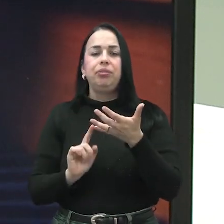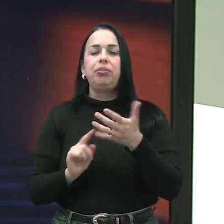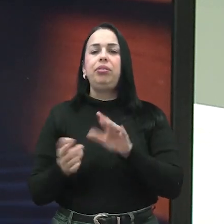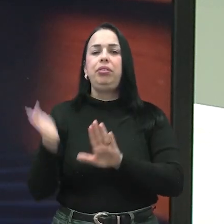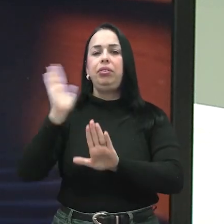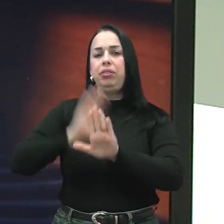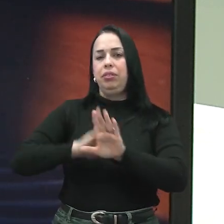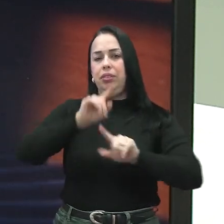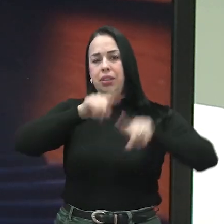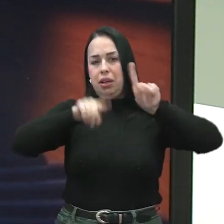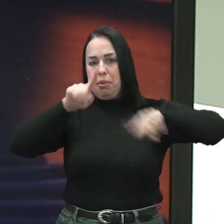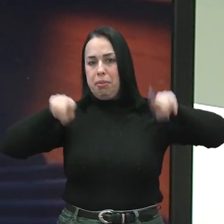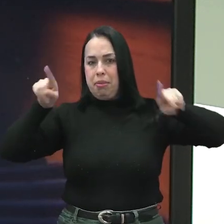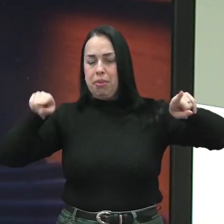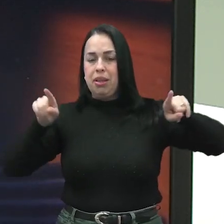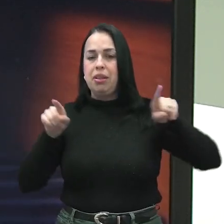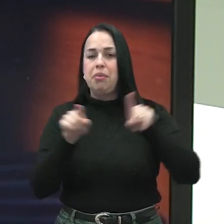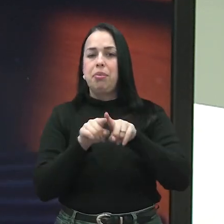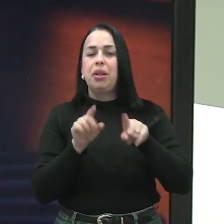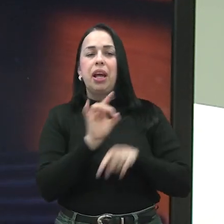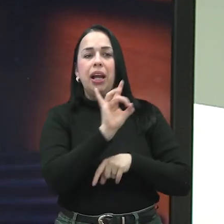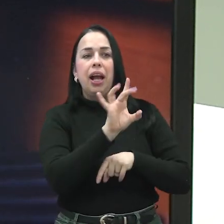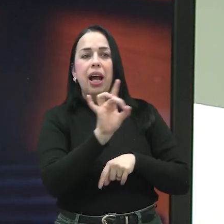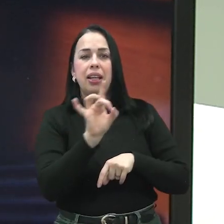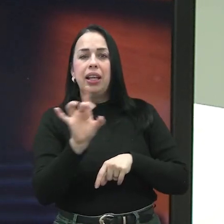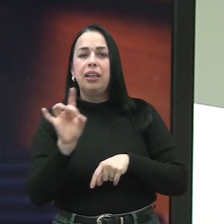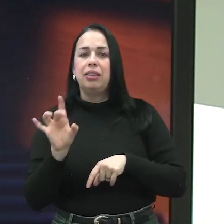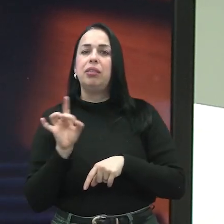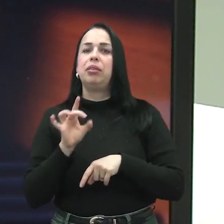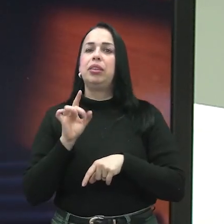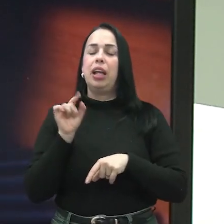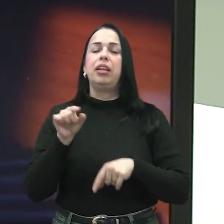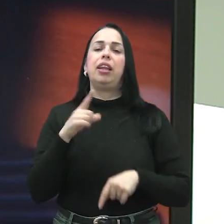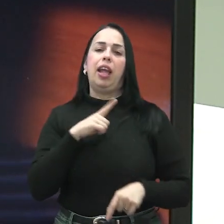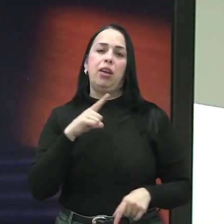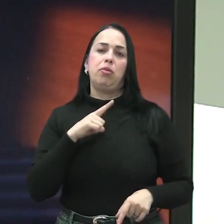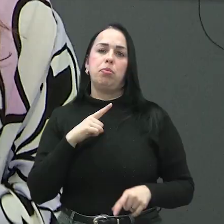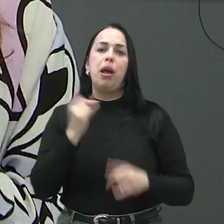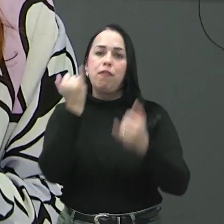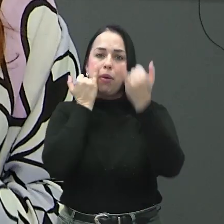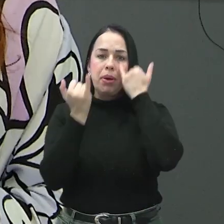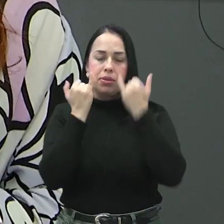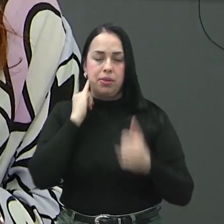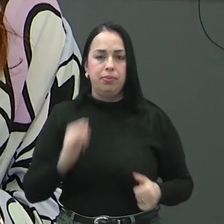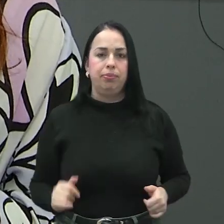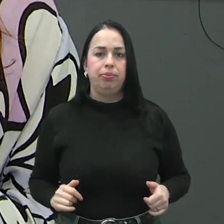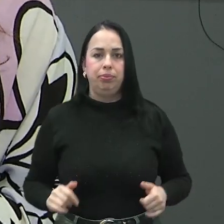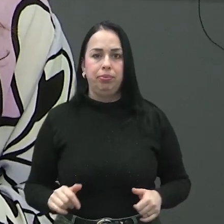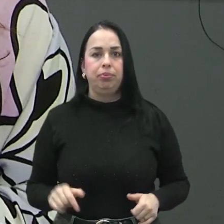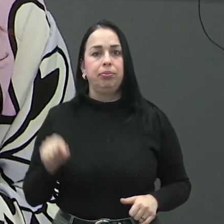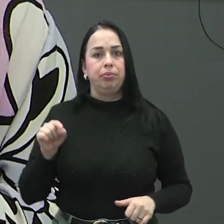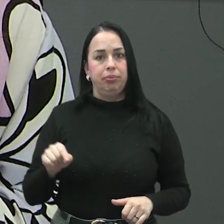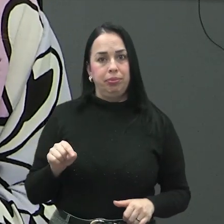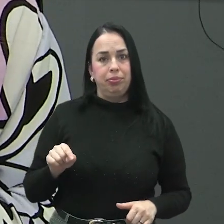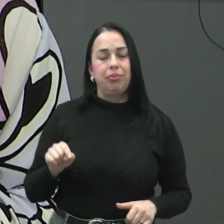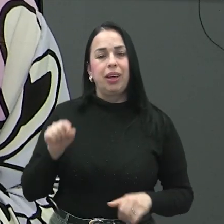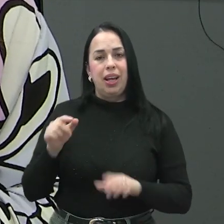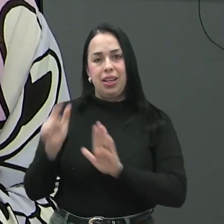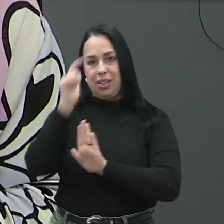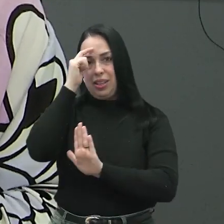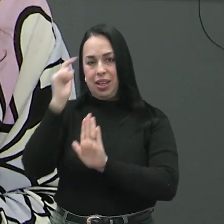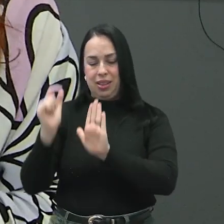padrões estatísticos identificados no banco de dados de cada plataforma. A aproximação da linguagem dos